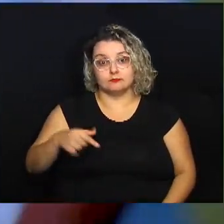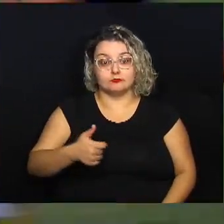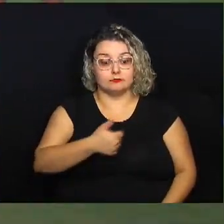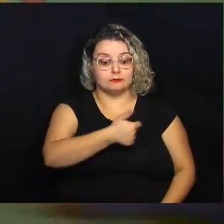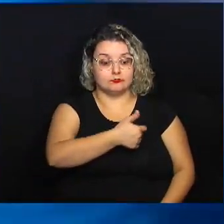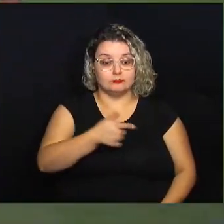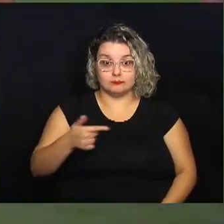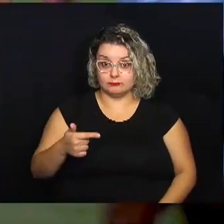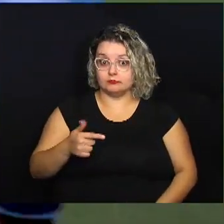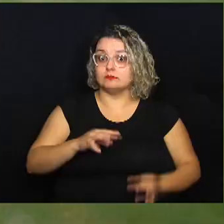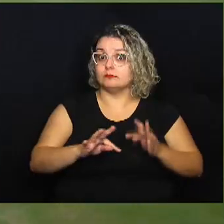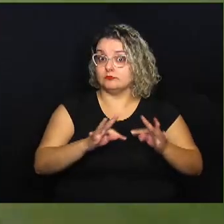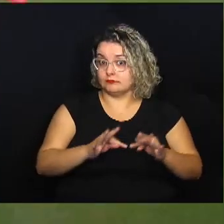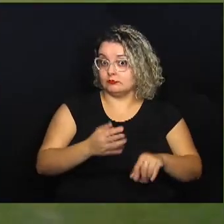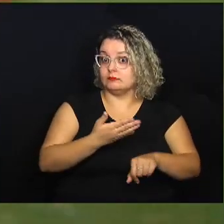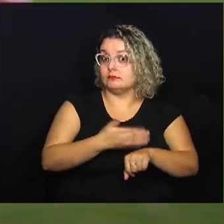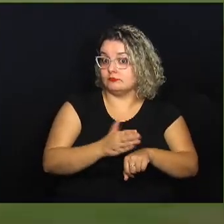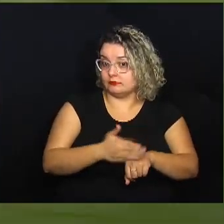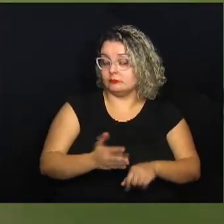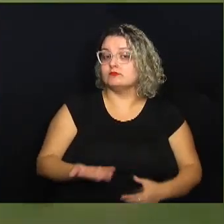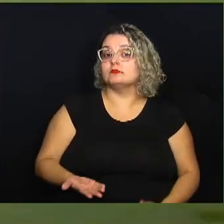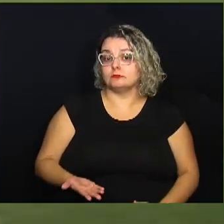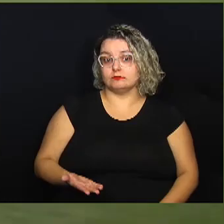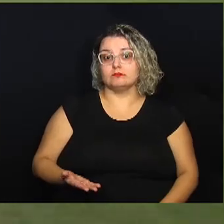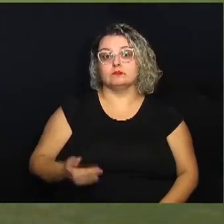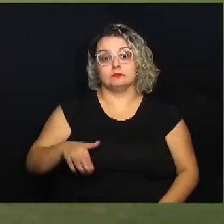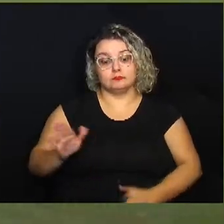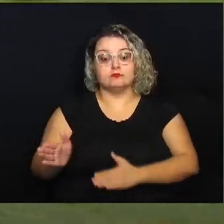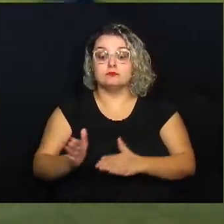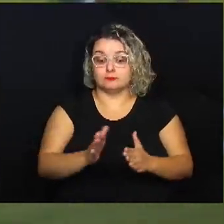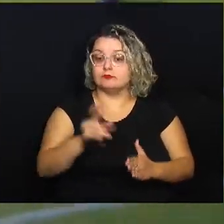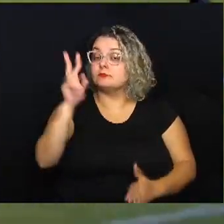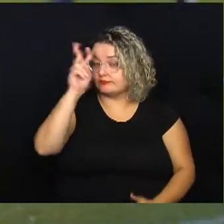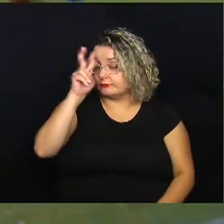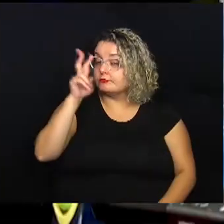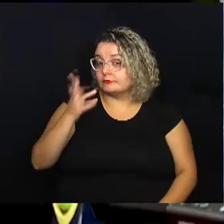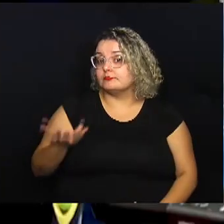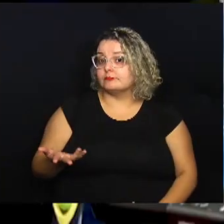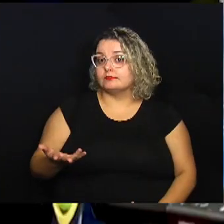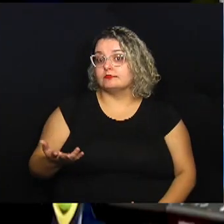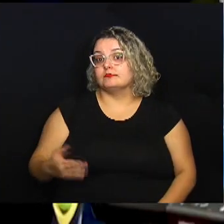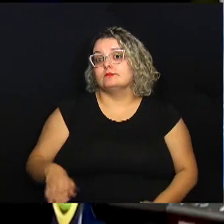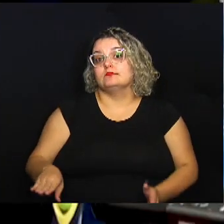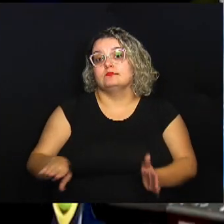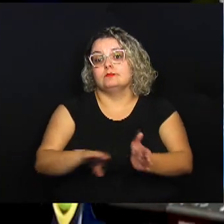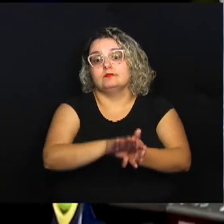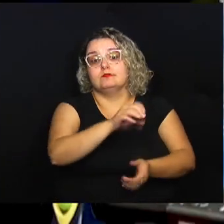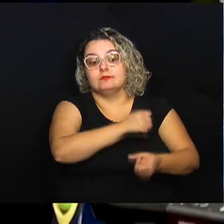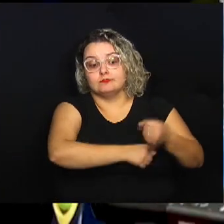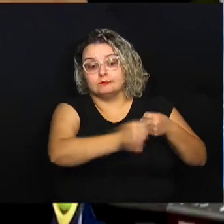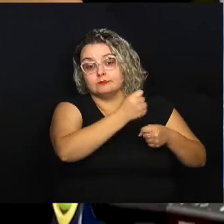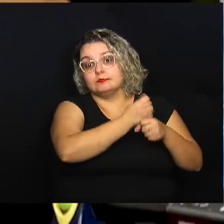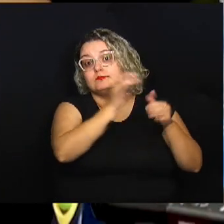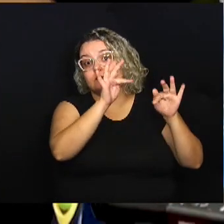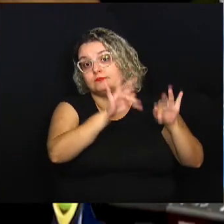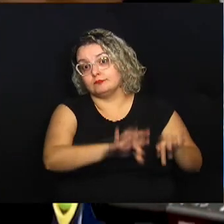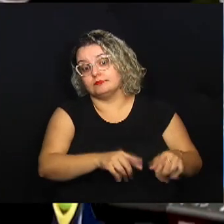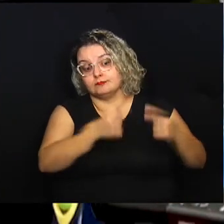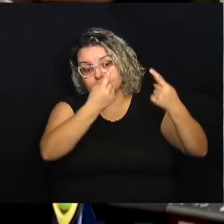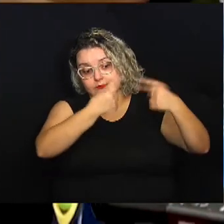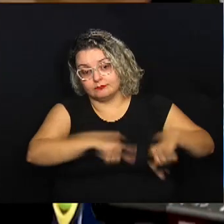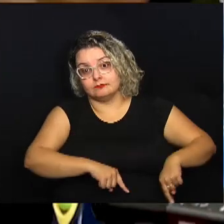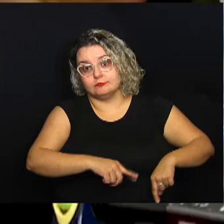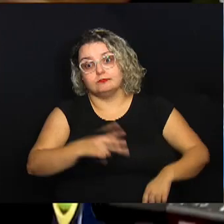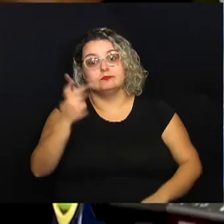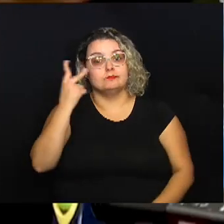17º treinador que mais dirigiu a equipe na história. Chegou no ano passado, no fim do Campeonato Paulista,